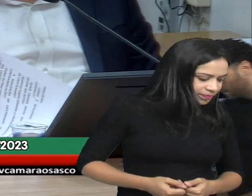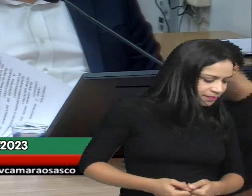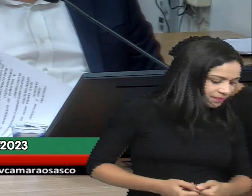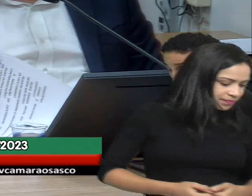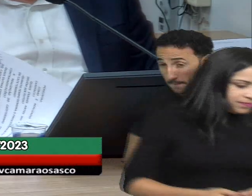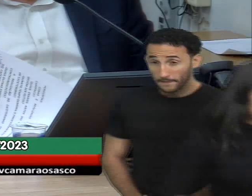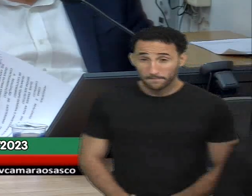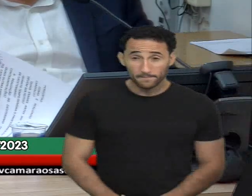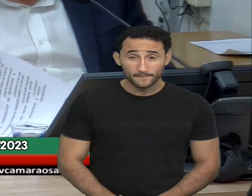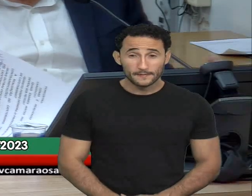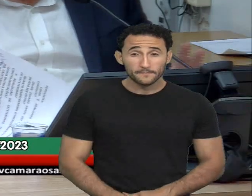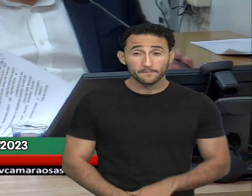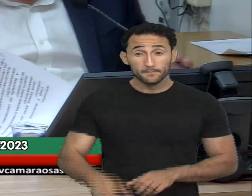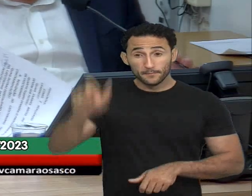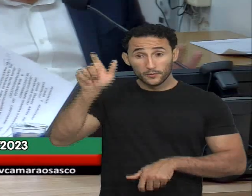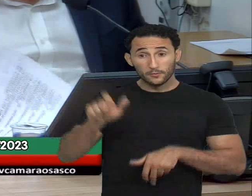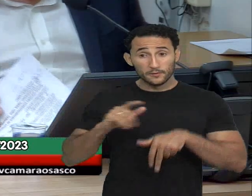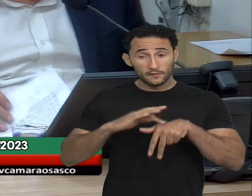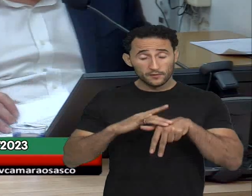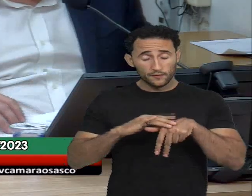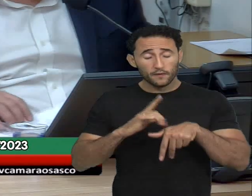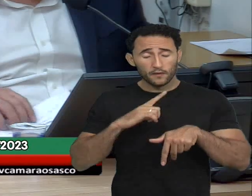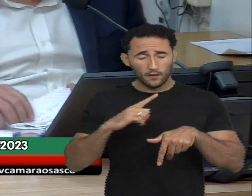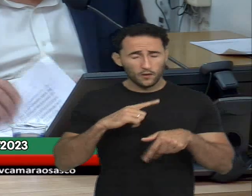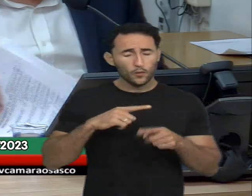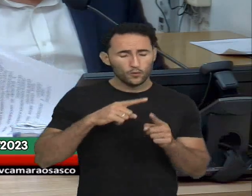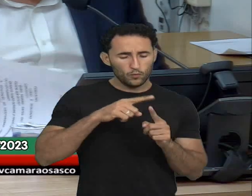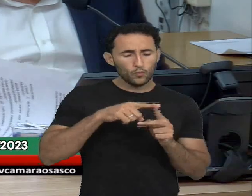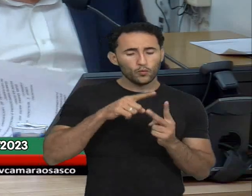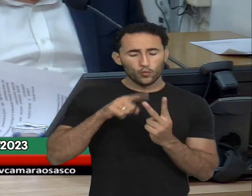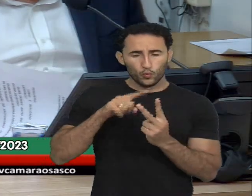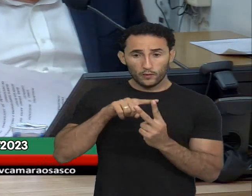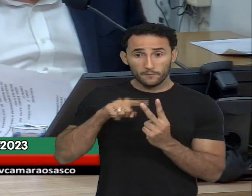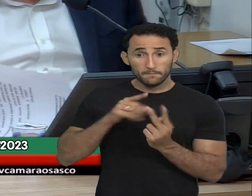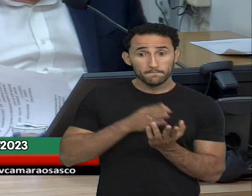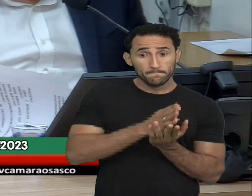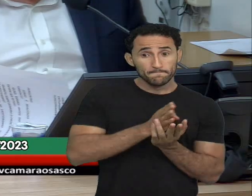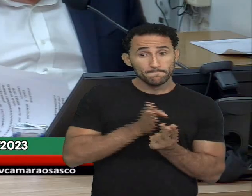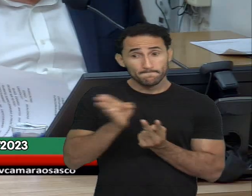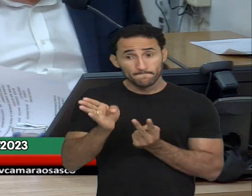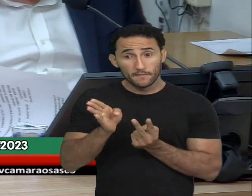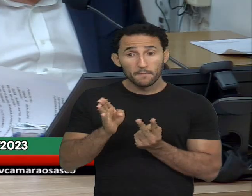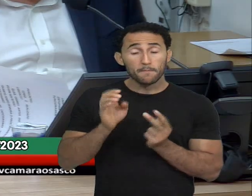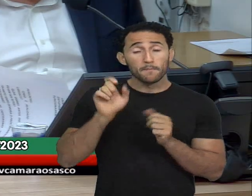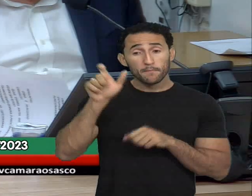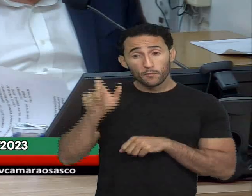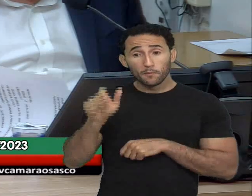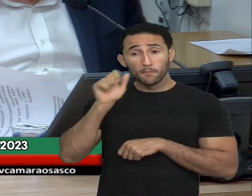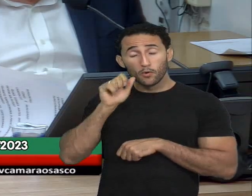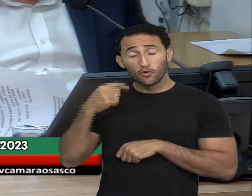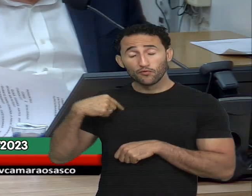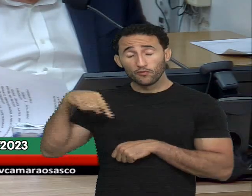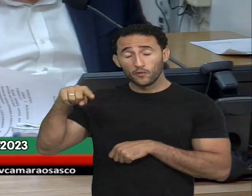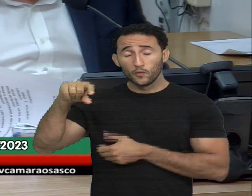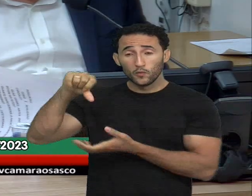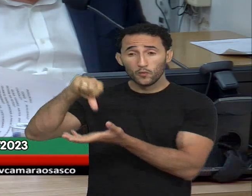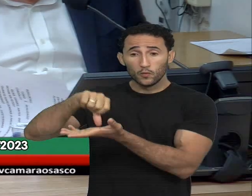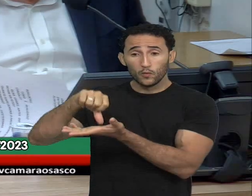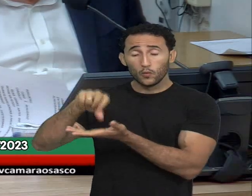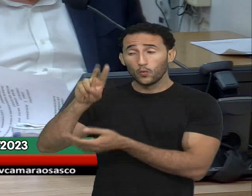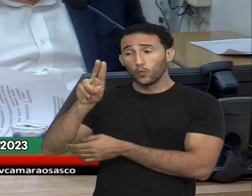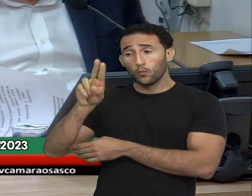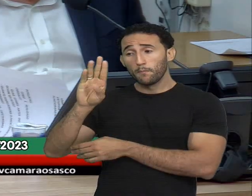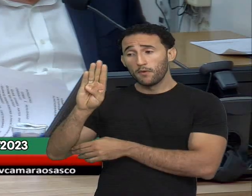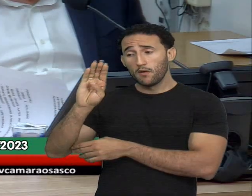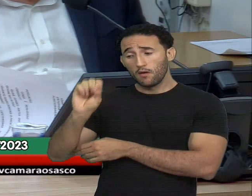ou nas UPAs. E o acompanhamento, né, como a mulher no climatério, vai fazer o acompanhamento na UBS. E aí, se for urgente, o